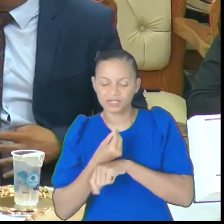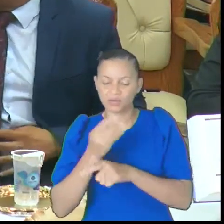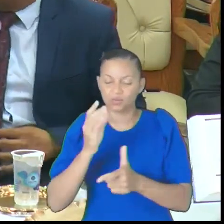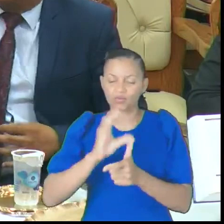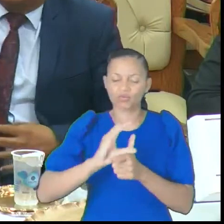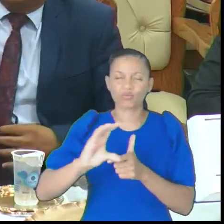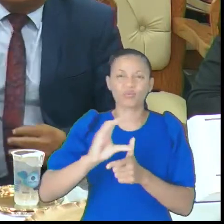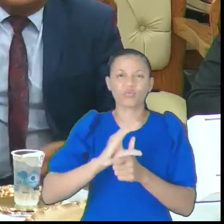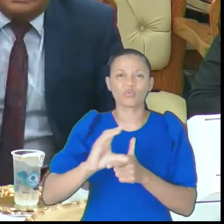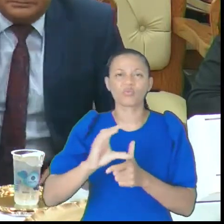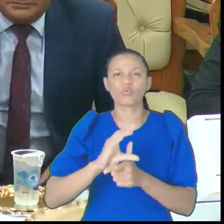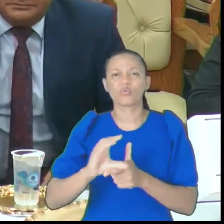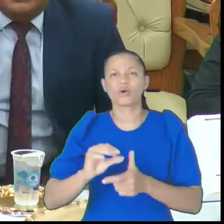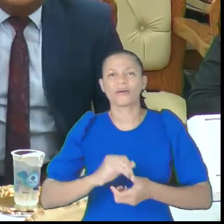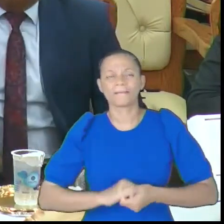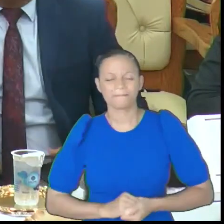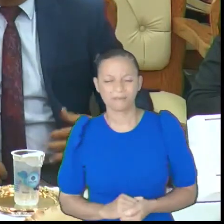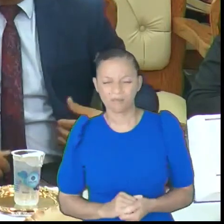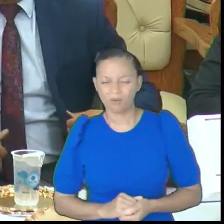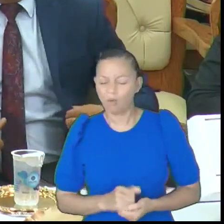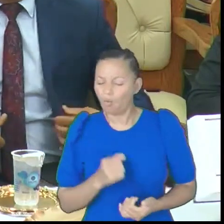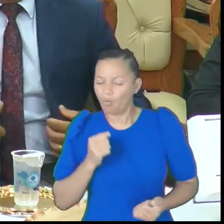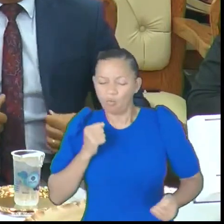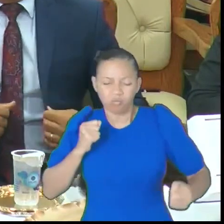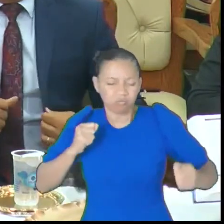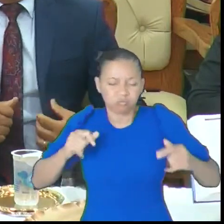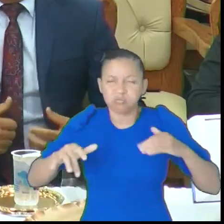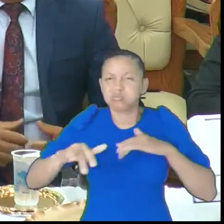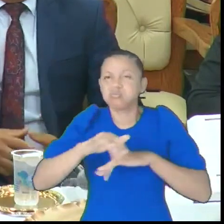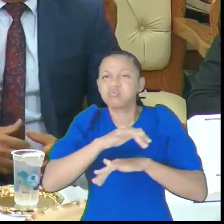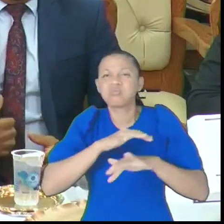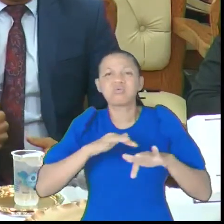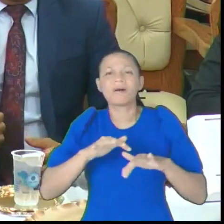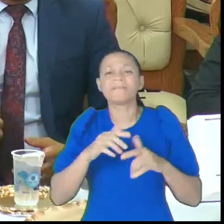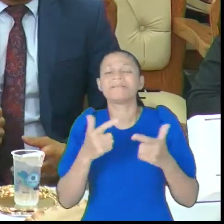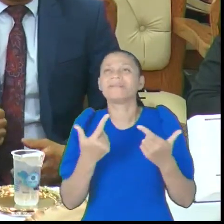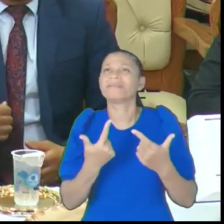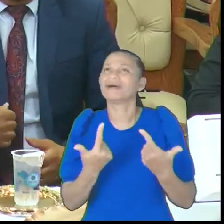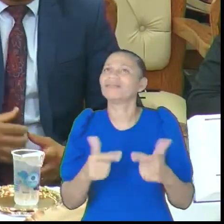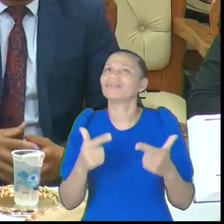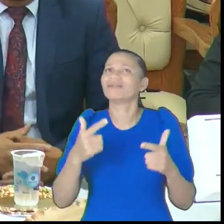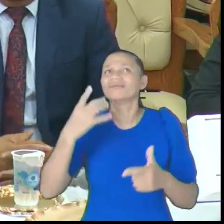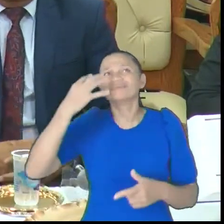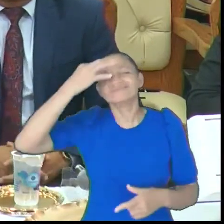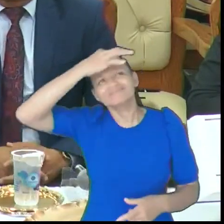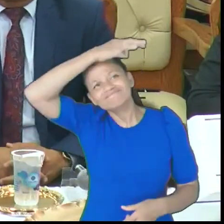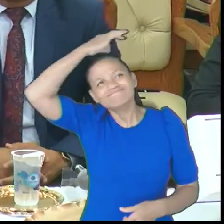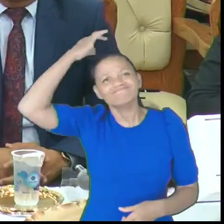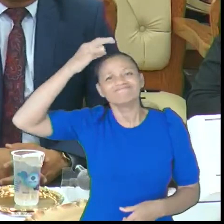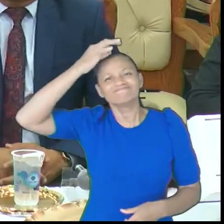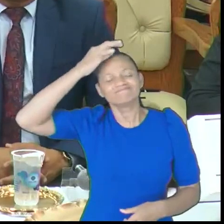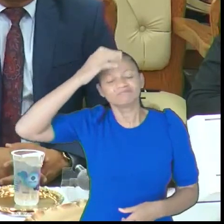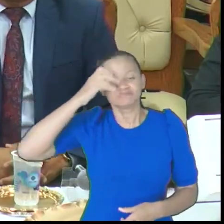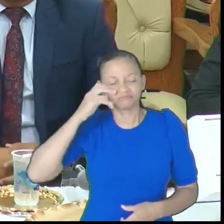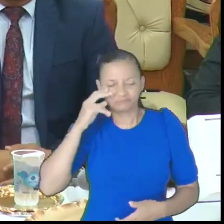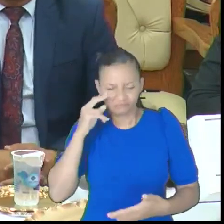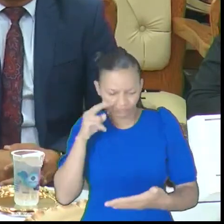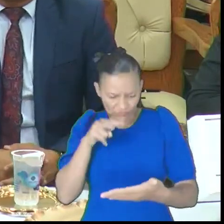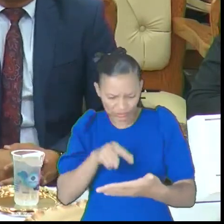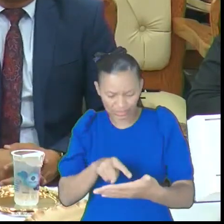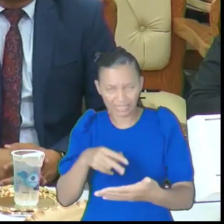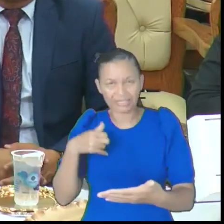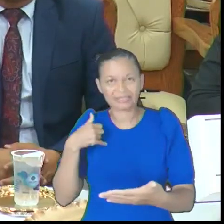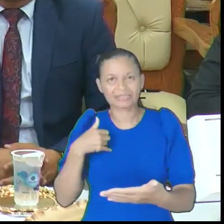fervorosa, mas não espiritual. Quando eu olhei para essa frase, aos meus 15 anos